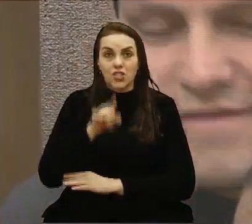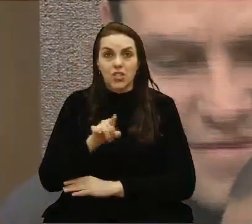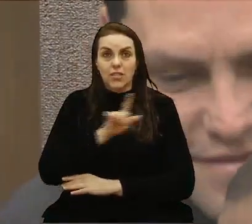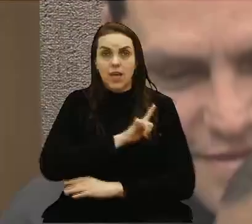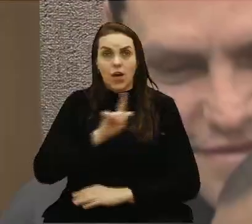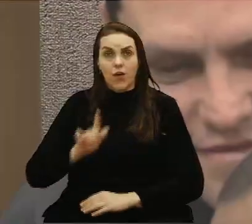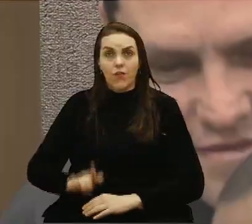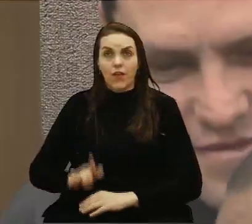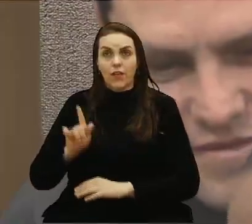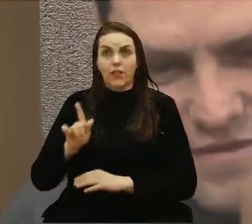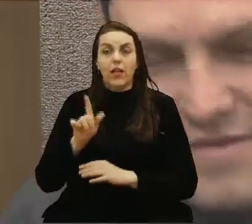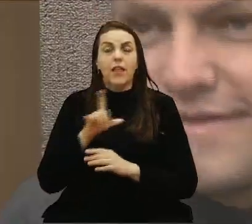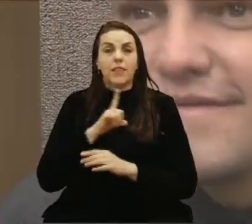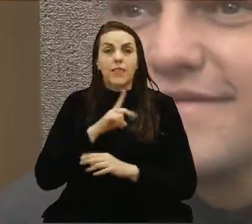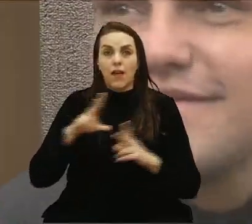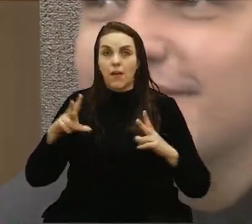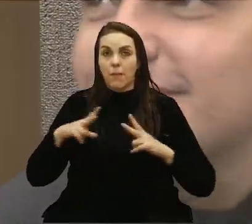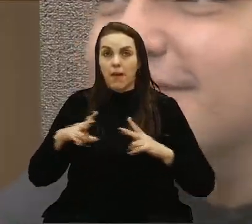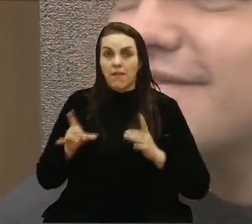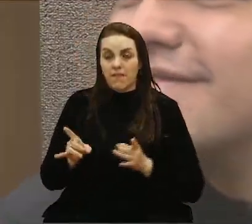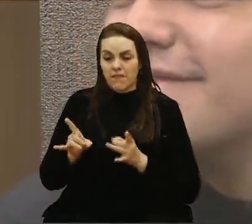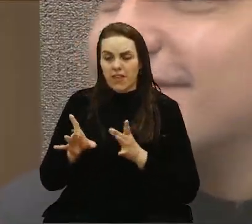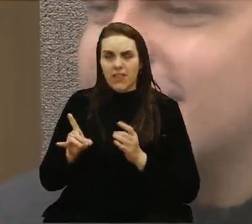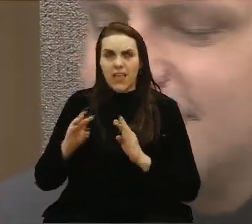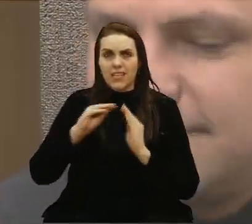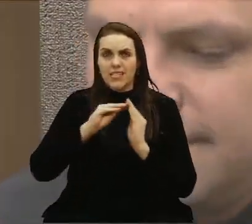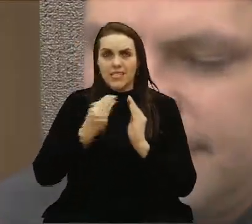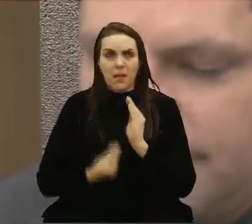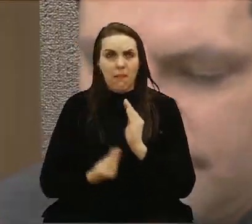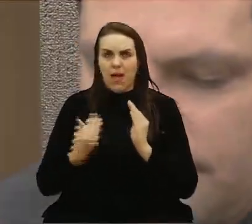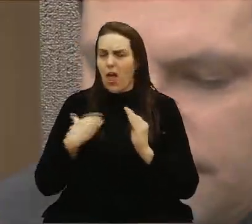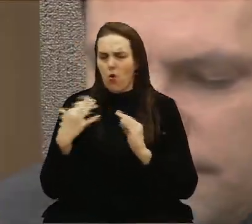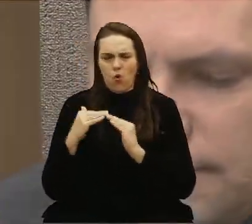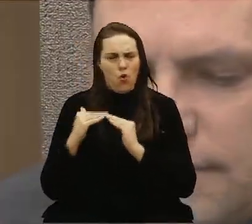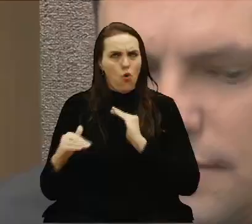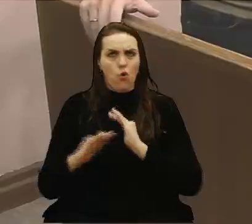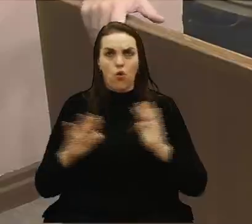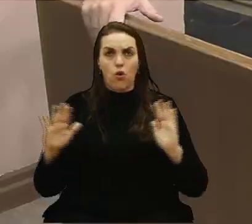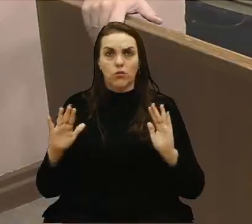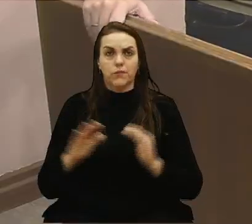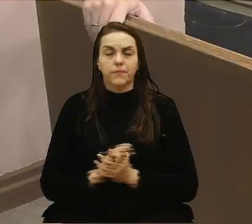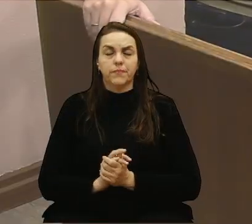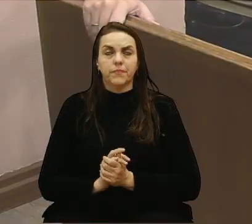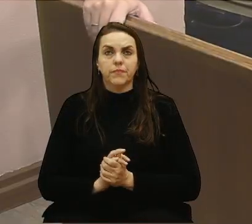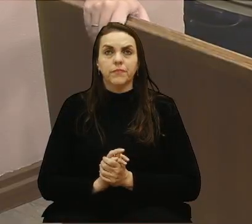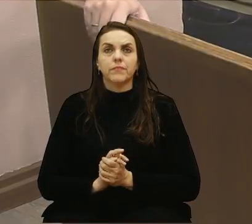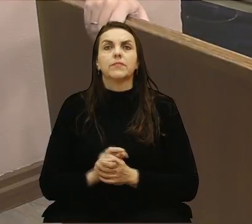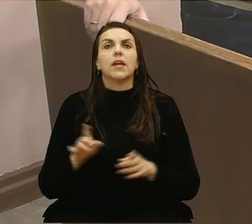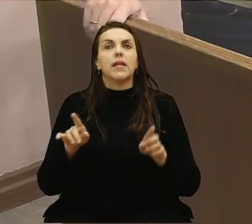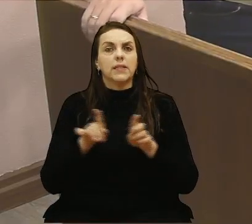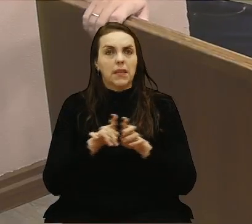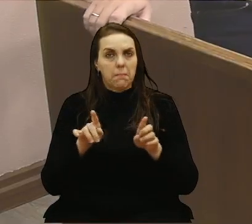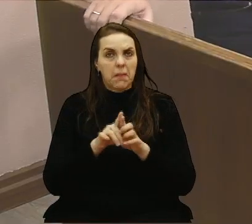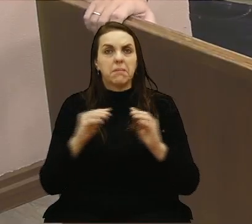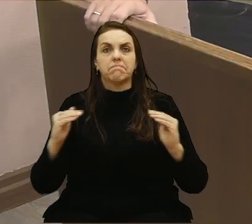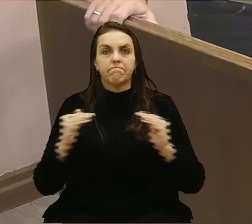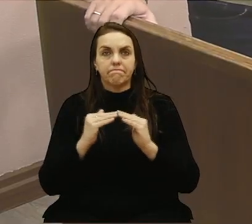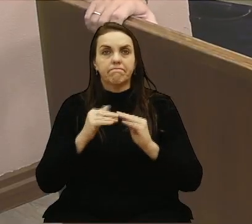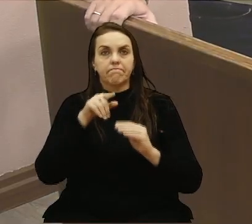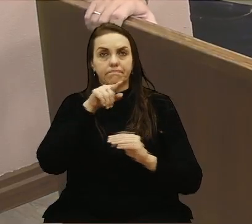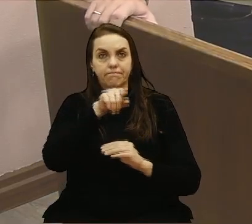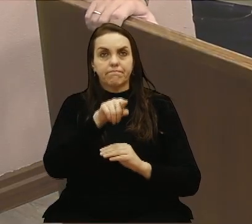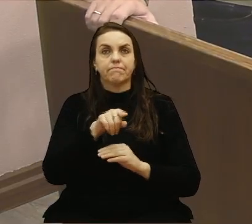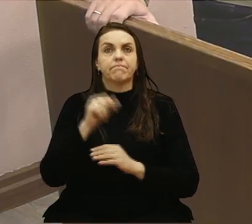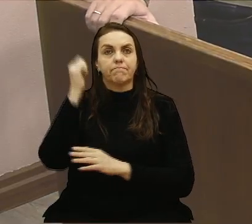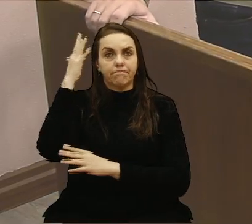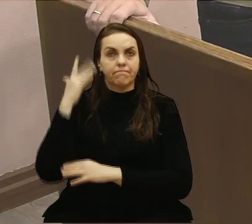aí, daqui a pouco, de privatização do SAMAI, que eu sou totalmente contra. Era isso, obrigada. Obrigado, eu comungo da mesma posição com a senhora, que a senhora tem